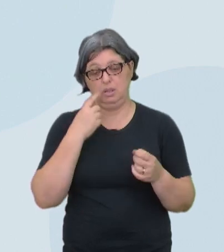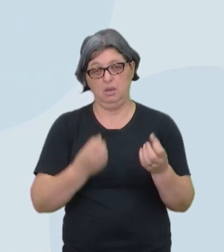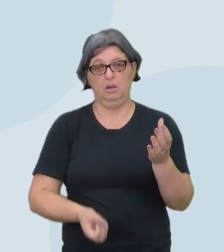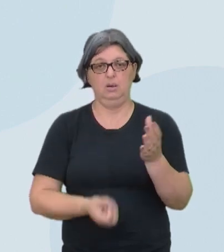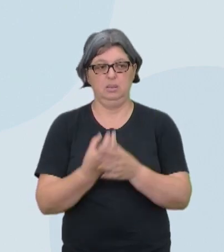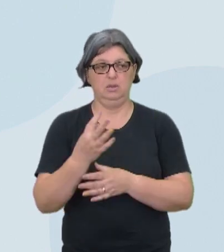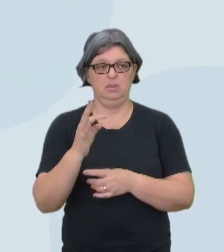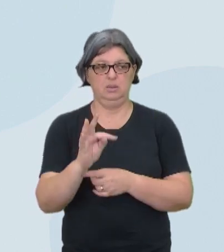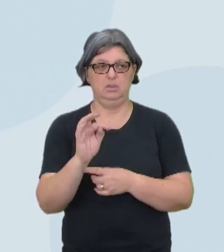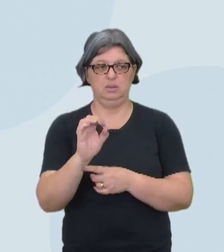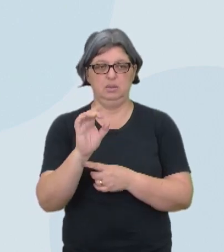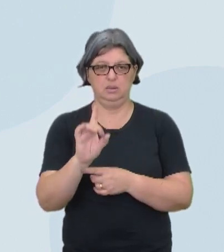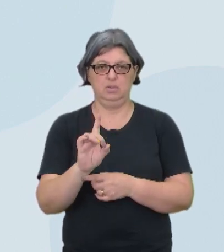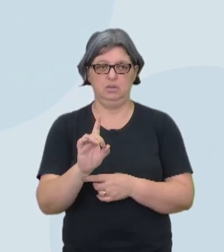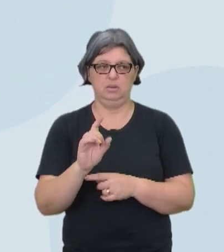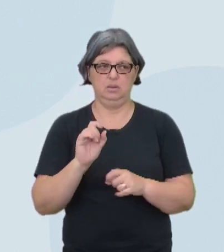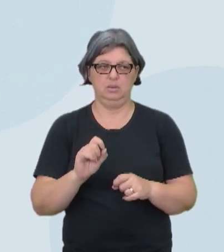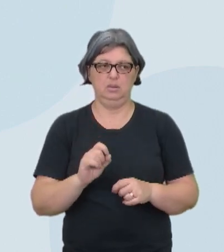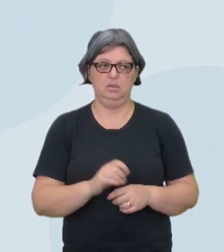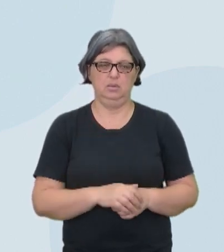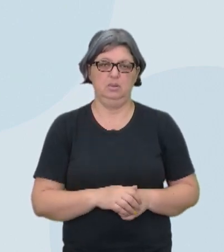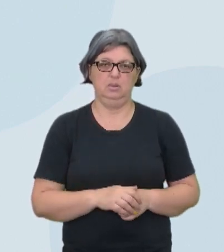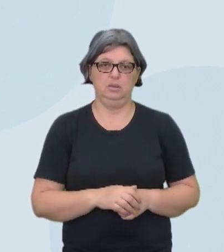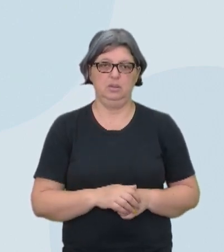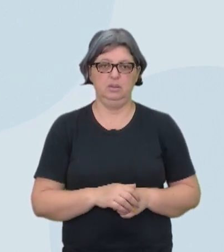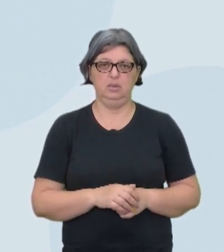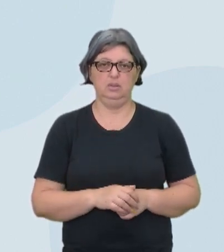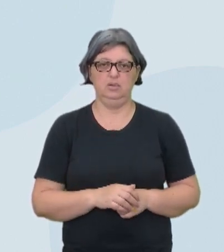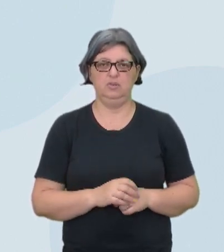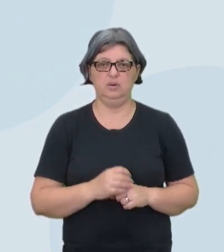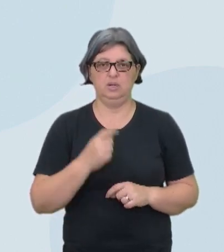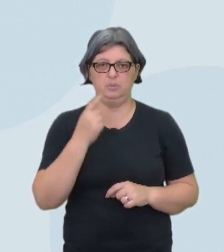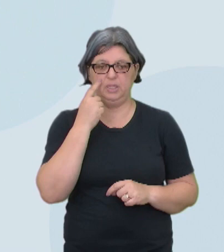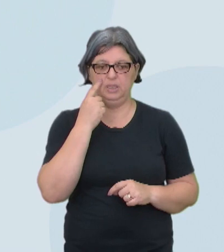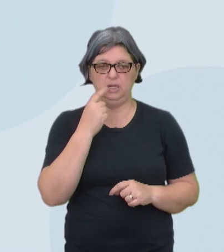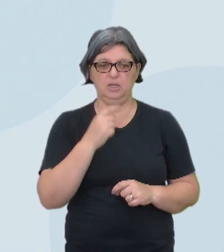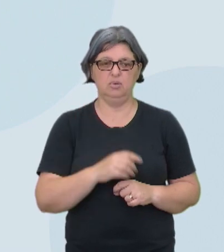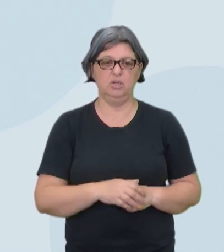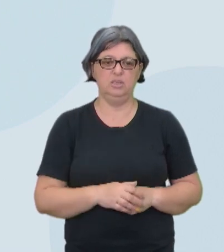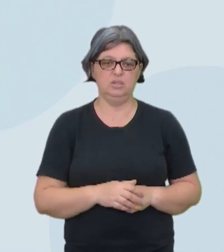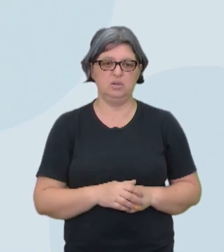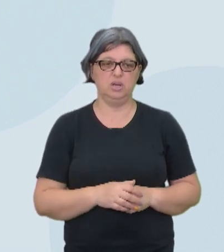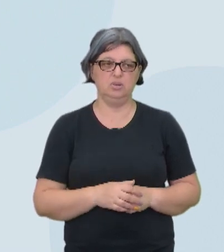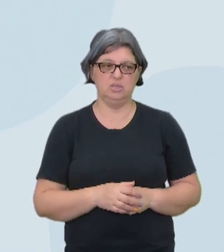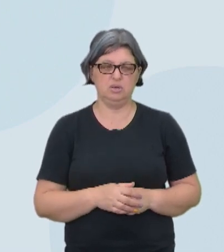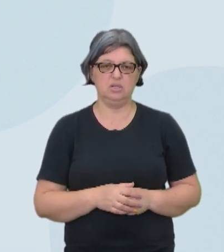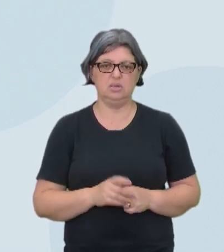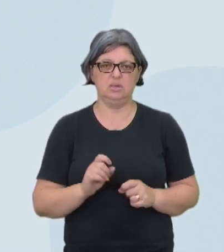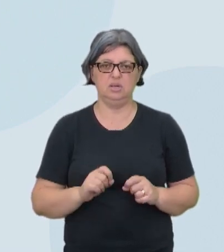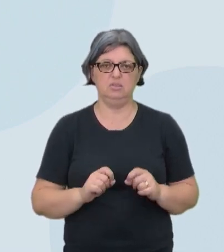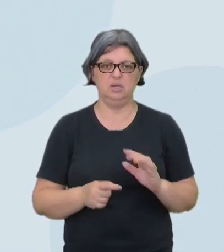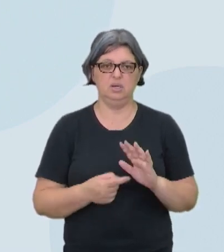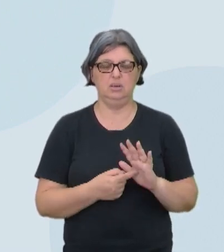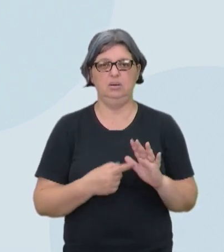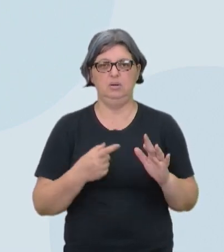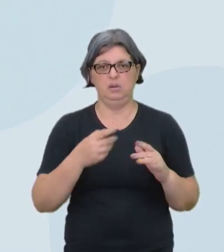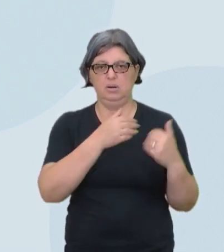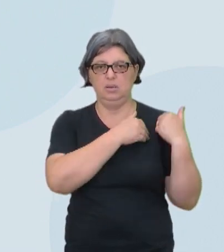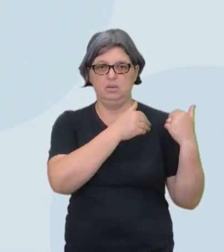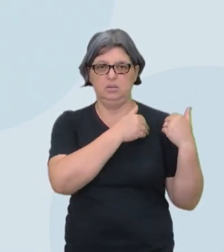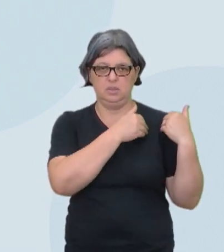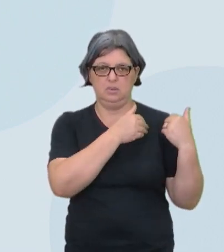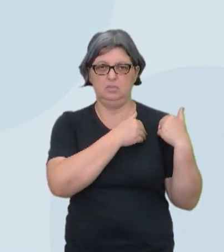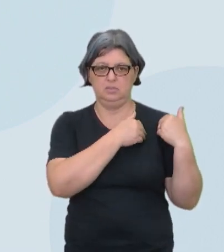né? Falando assim, fala, seja protagonista. Então, apresentando o meu TED, mostrando a minha